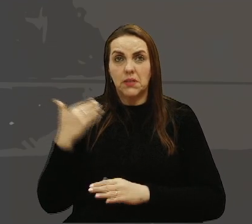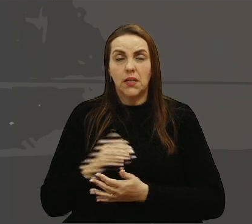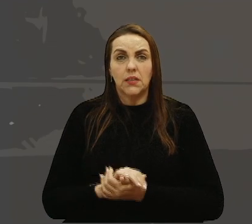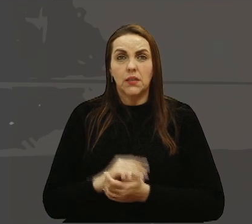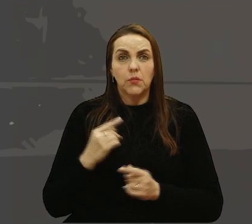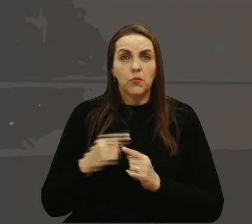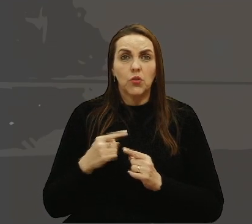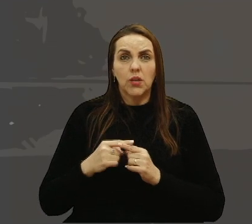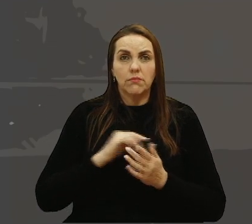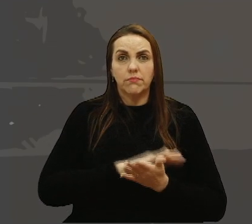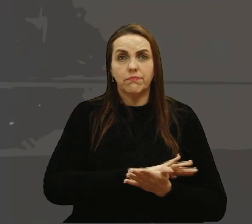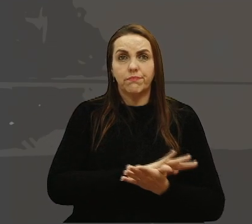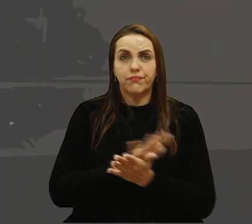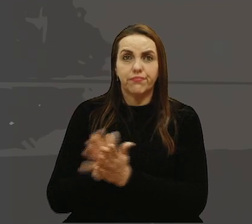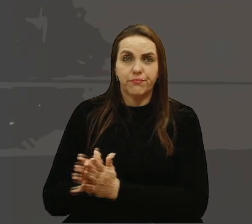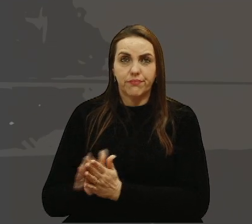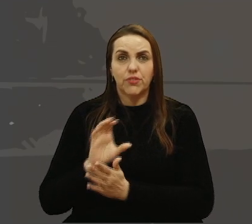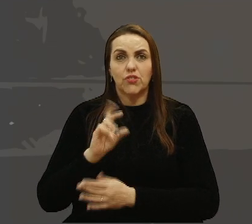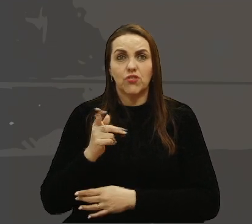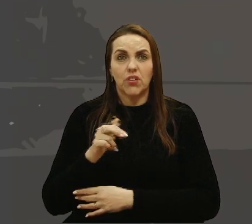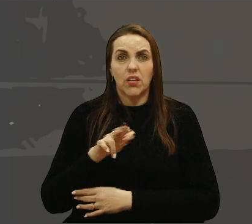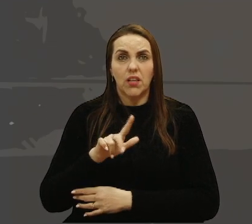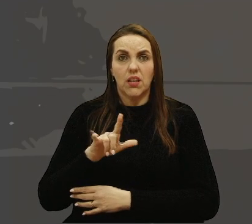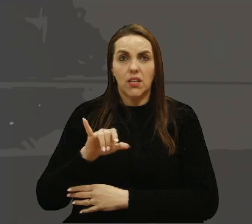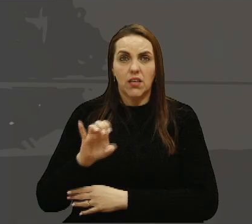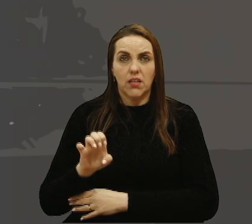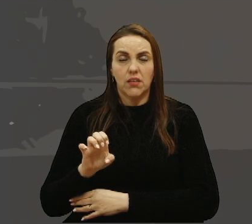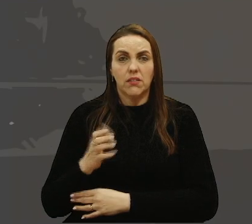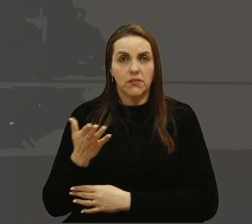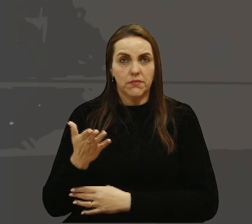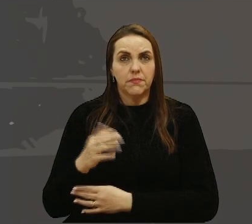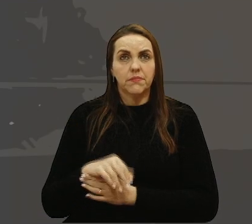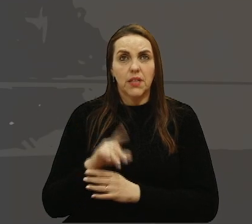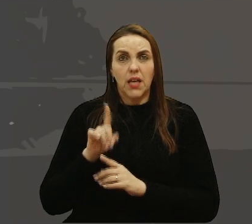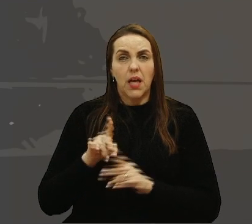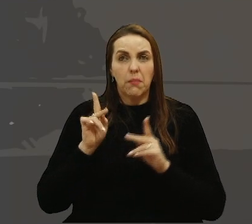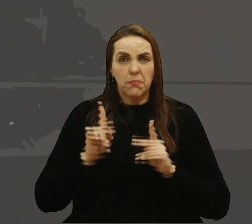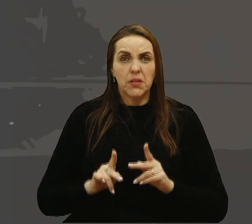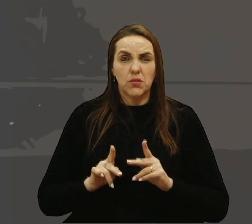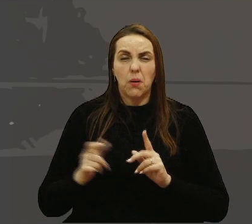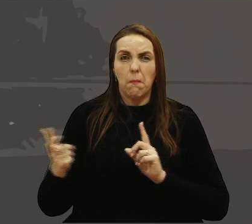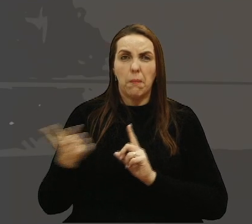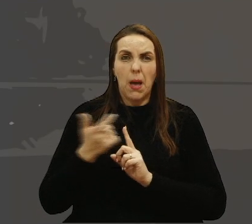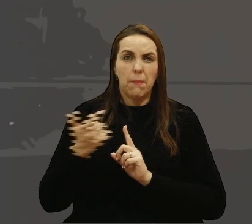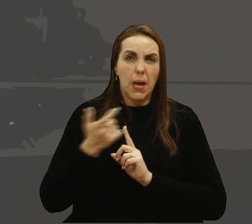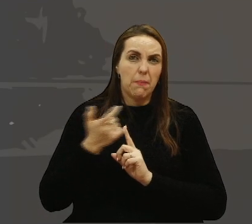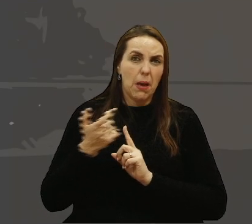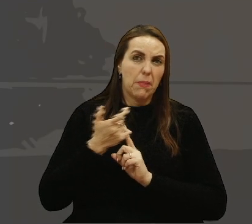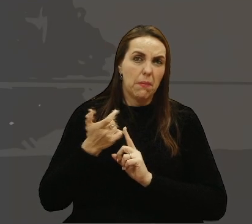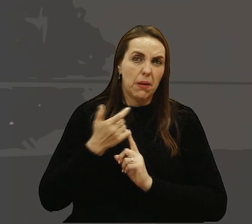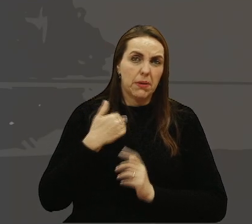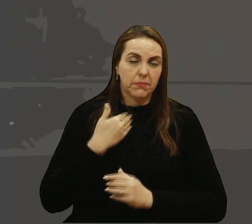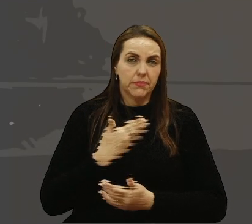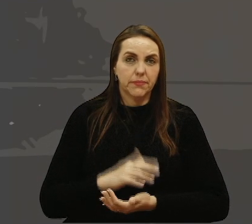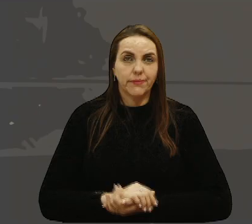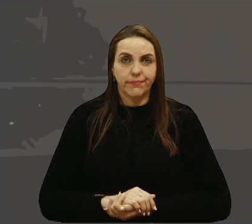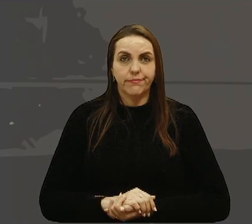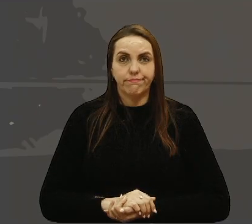pelo assassinato de Charlie Kirk. E esse pessoal começou com uma onda de ataques.